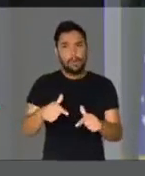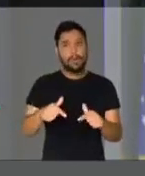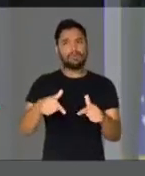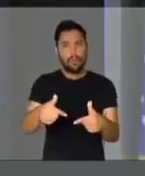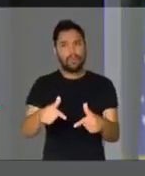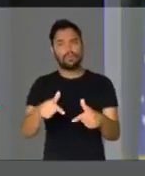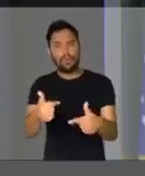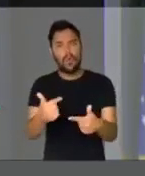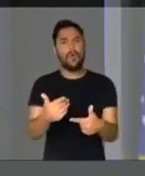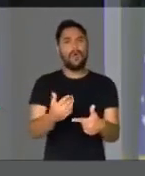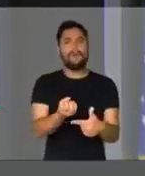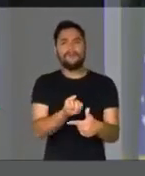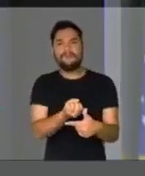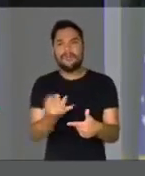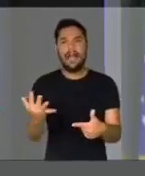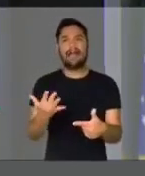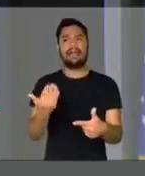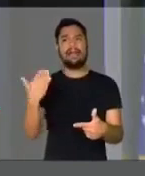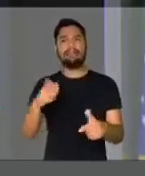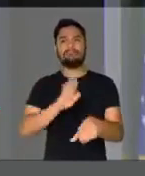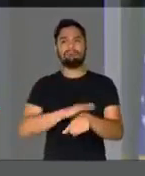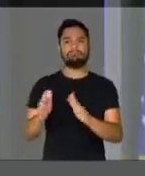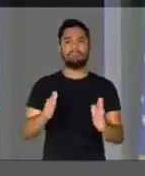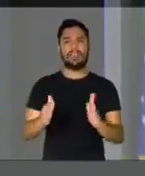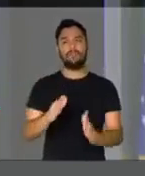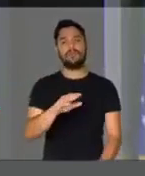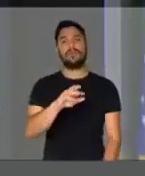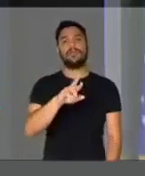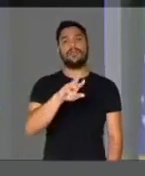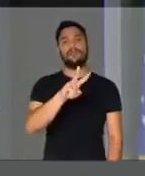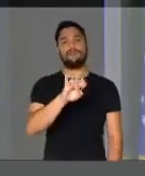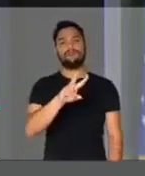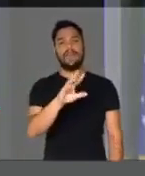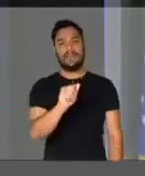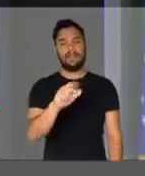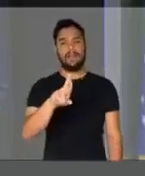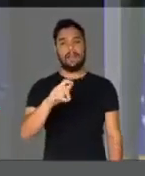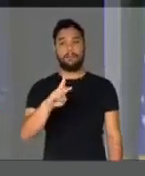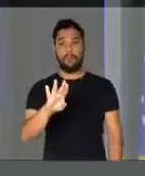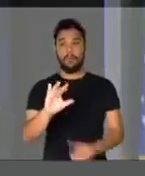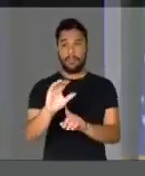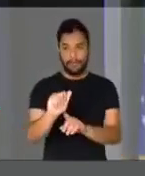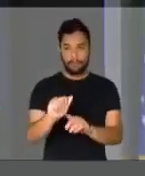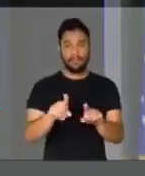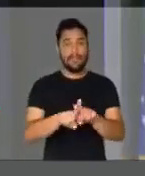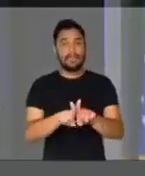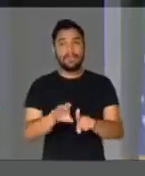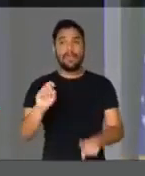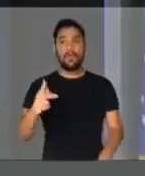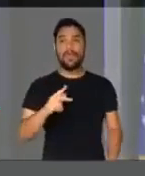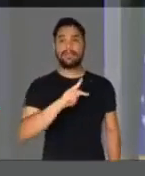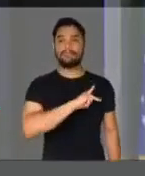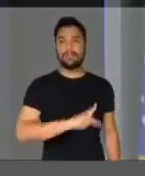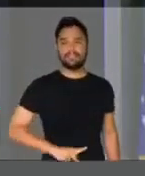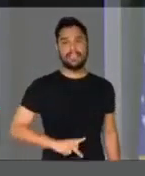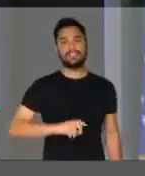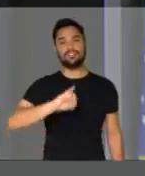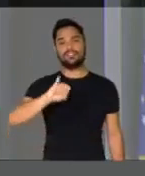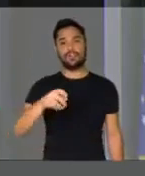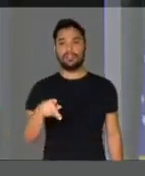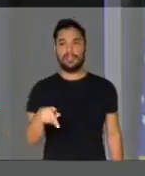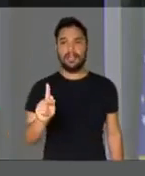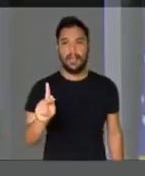as maiores batalhas da velha república. O ex-senador e presidente da República Juscelino Kubitschek, que contra todas